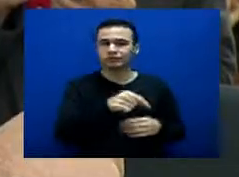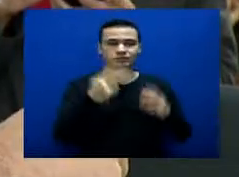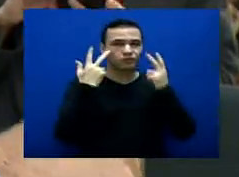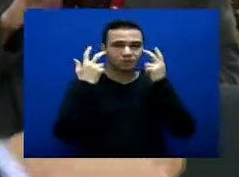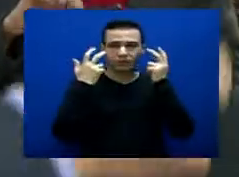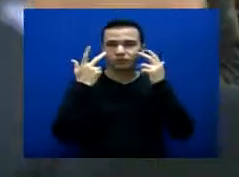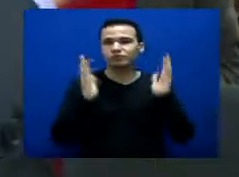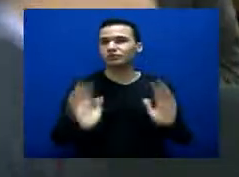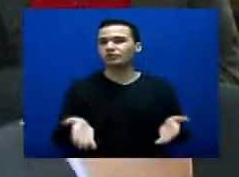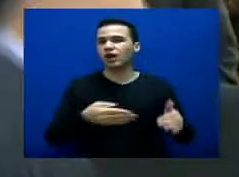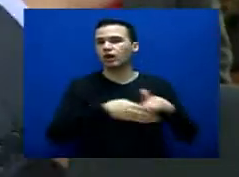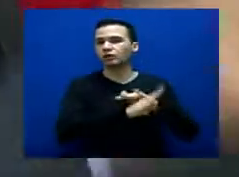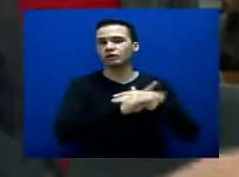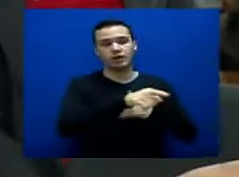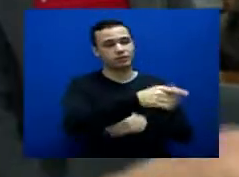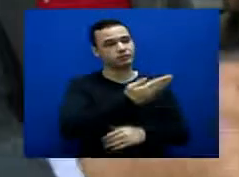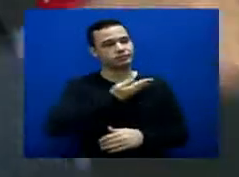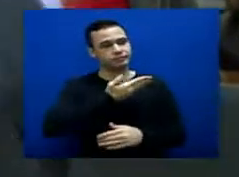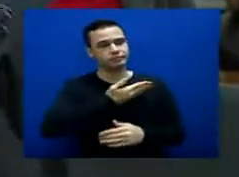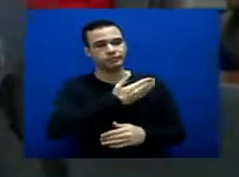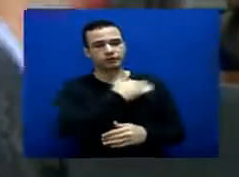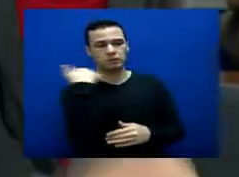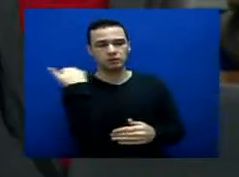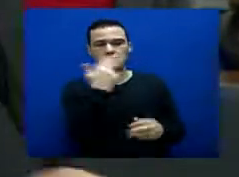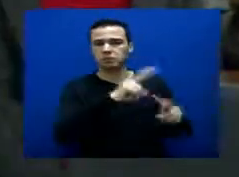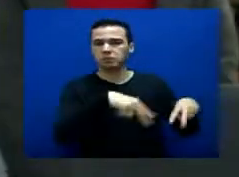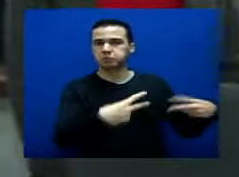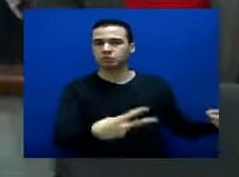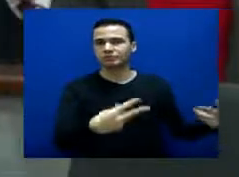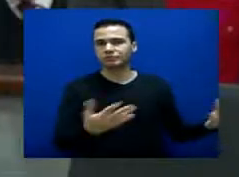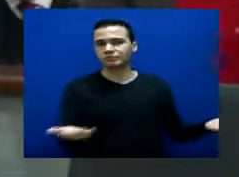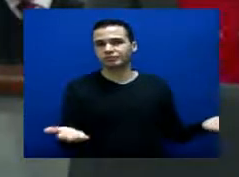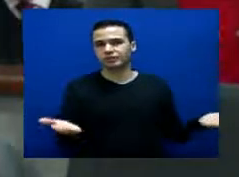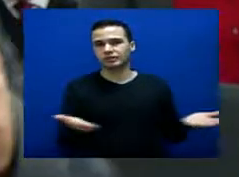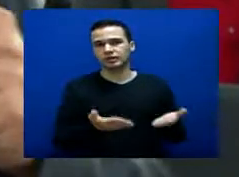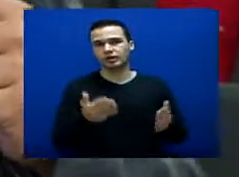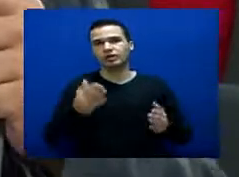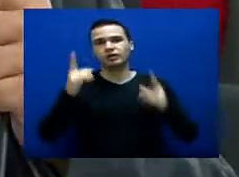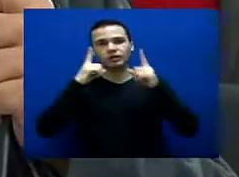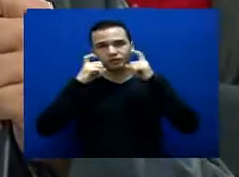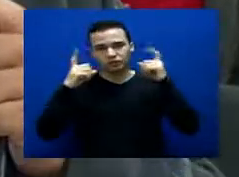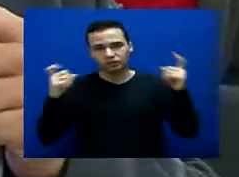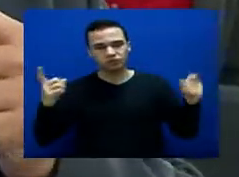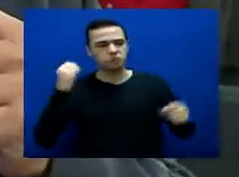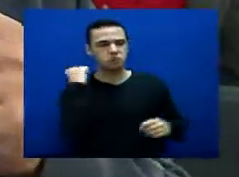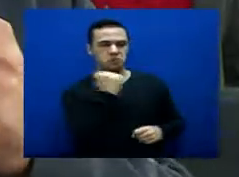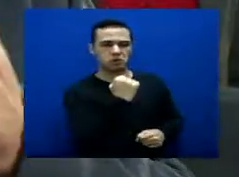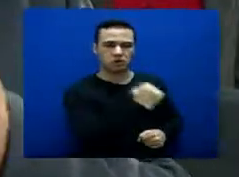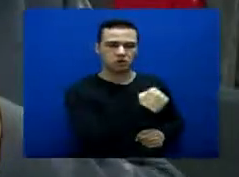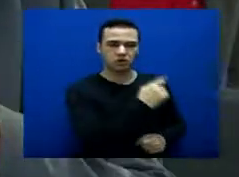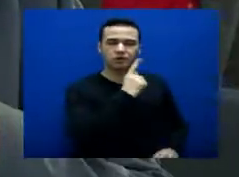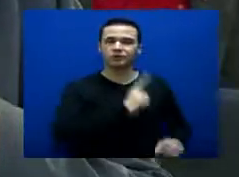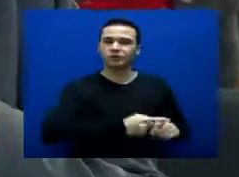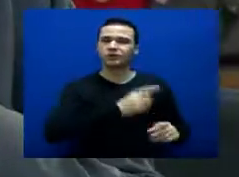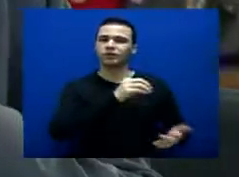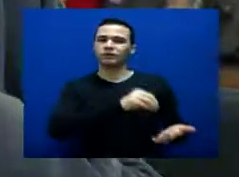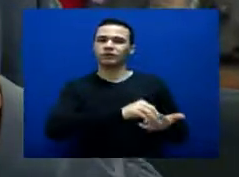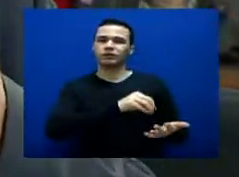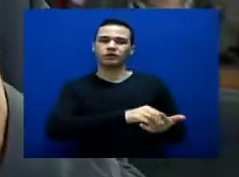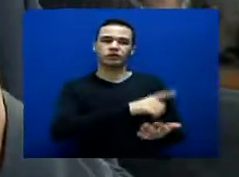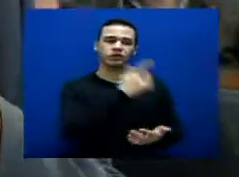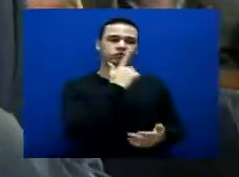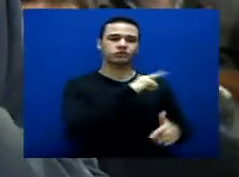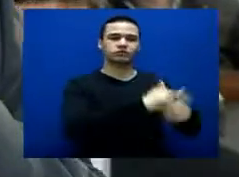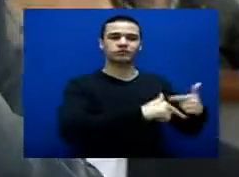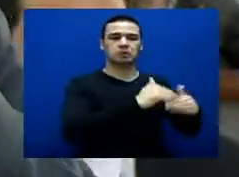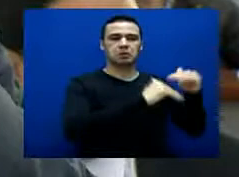cotidiano perder amigos e amigas, colegas, para a violência e pela falta de oportunidade, senhor presidente. Então,